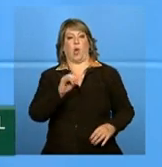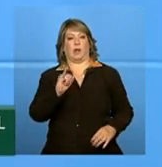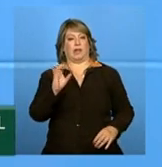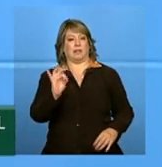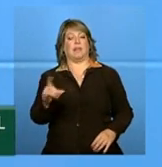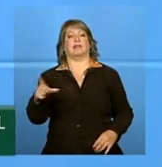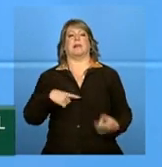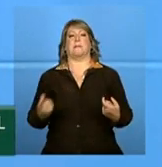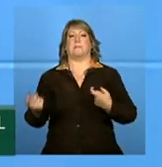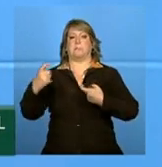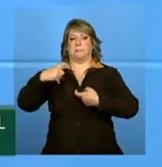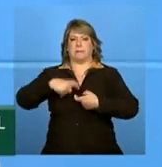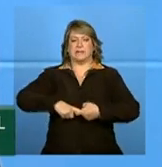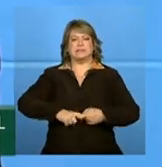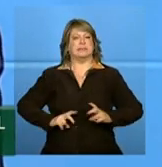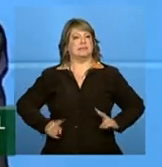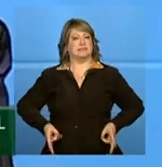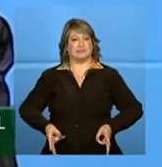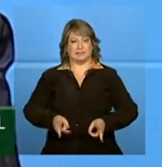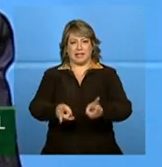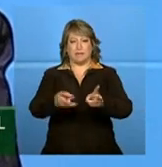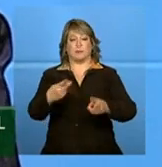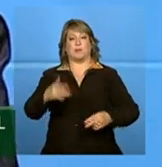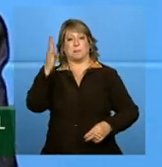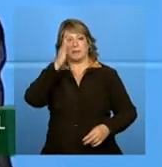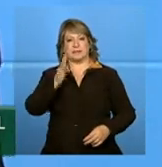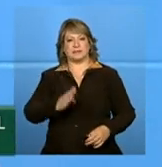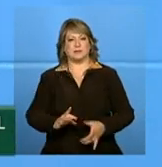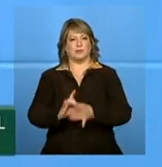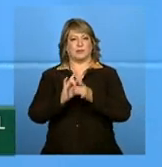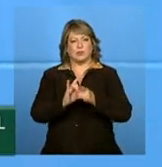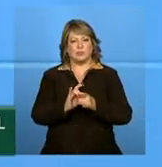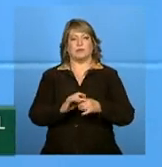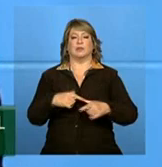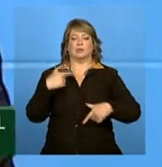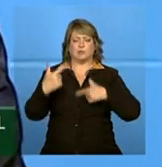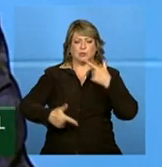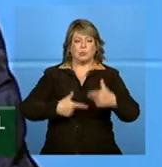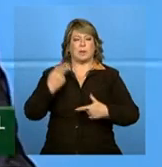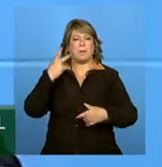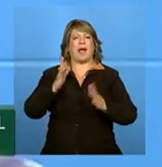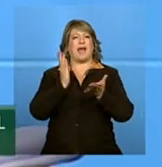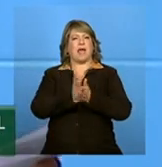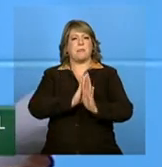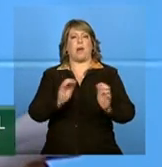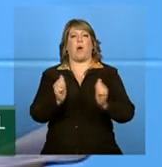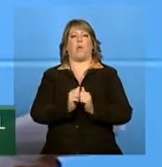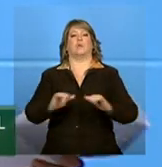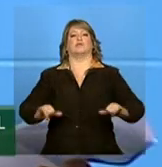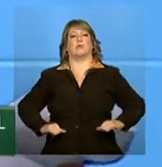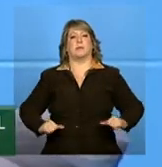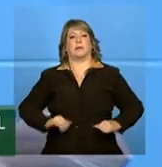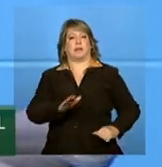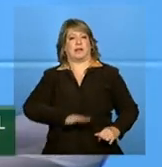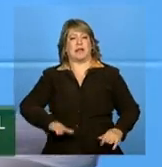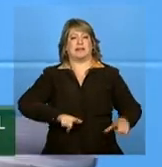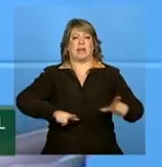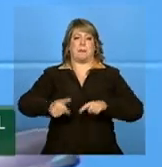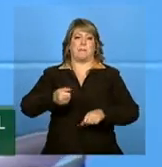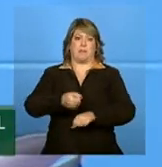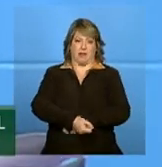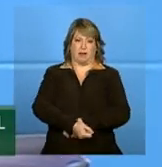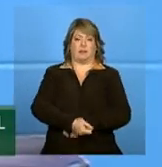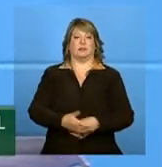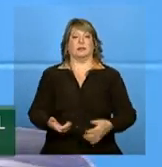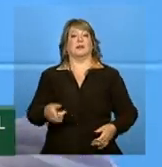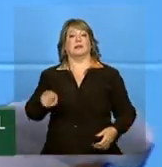nossa parceira incansável, parceira do Brasil, no combate ao trabalho infantil. Agradeço aqui,